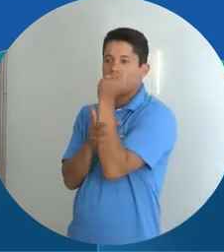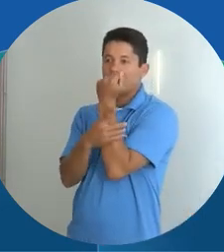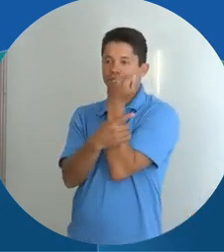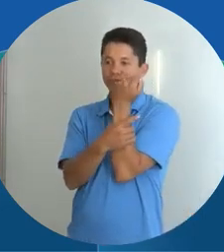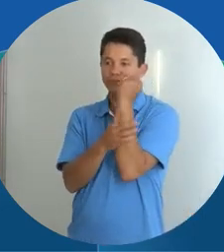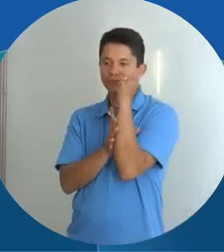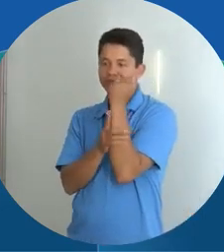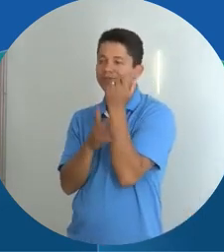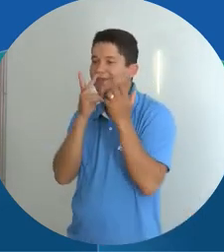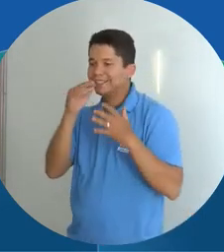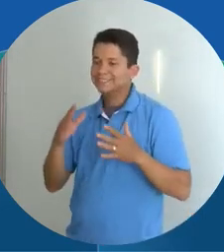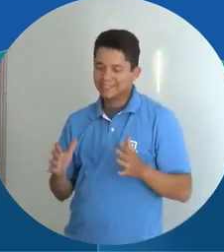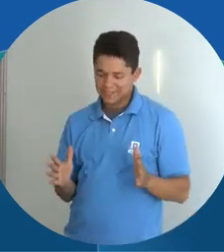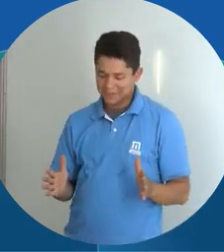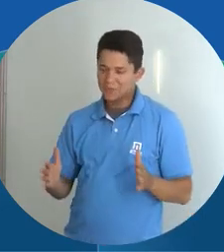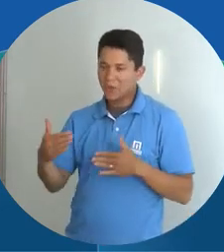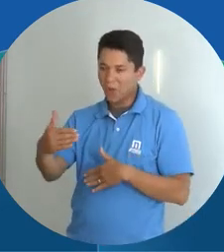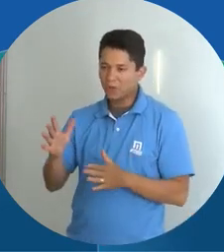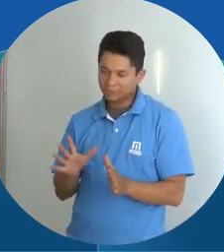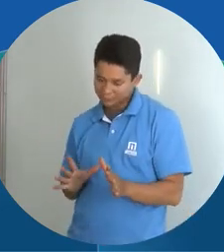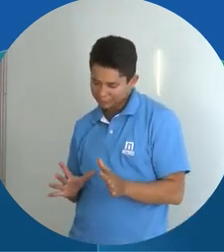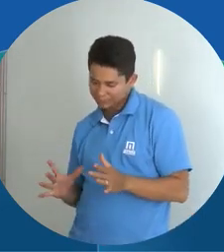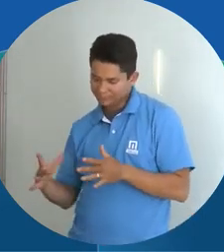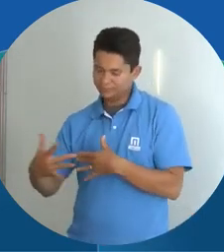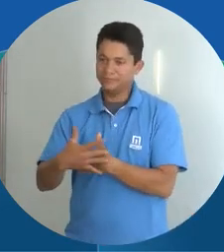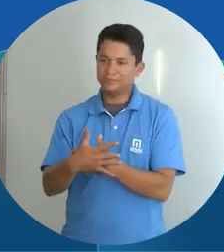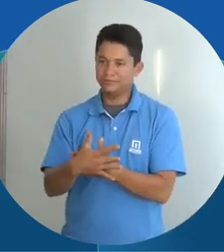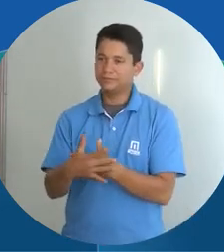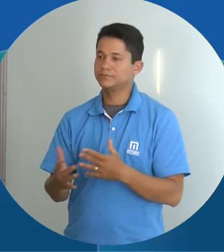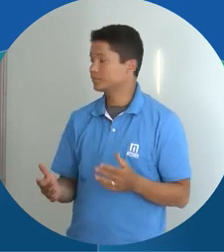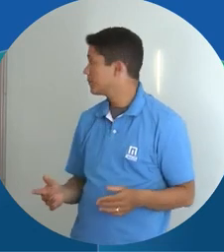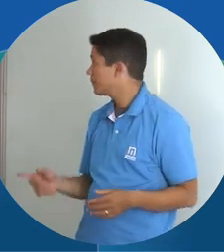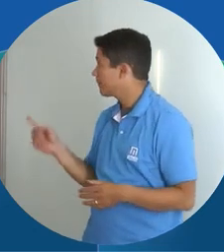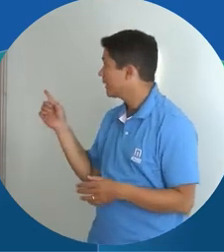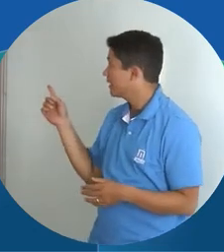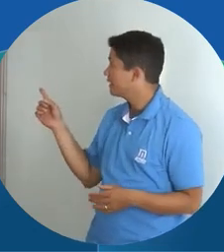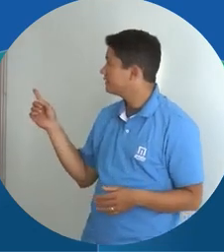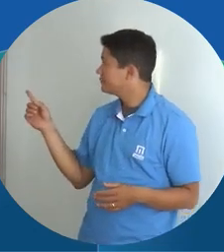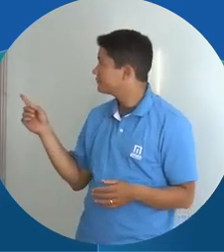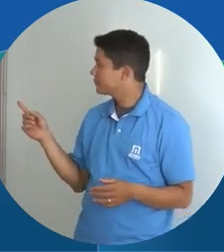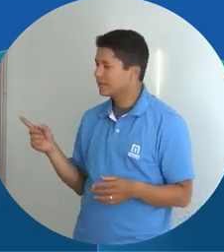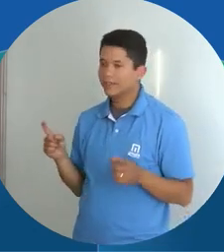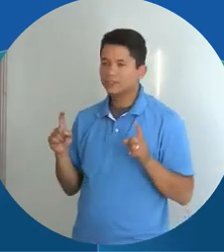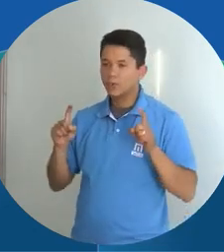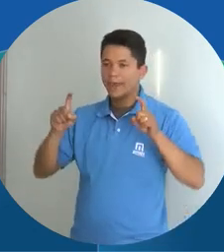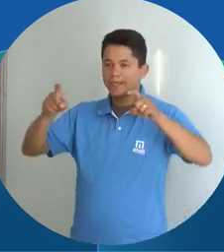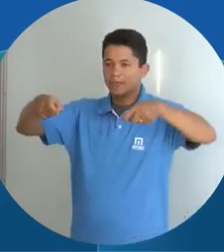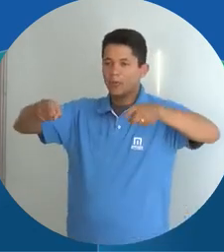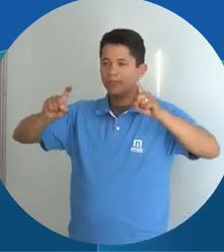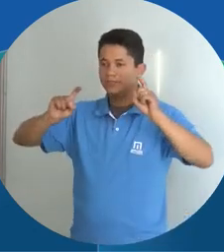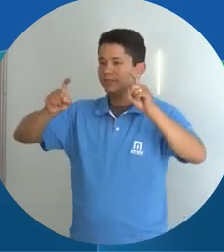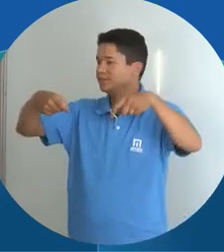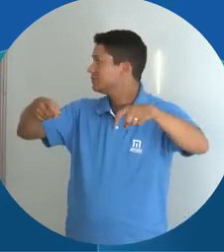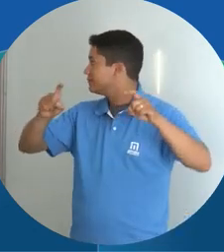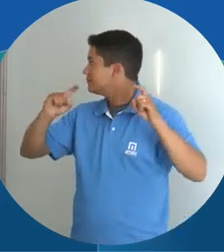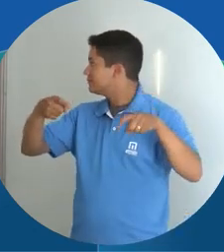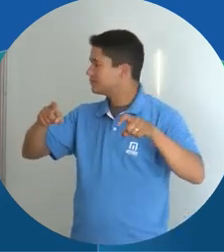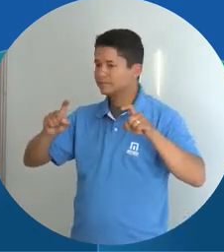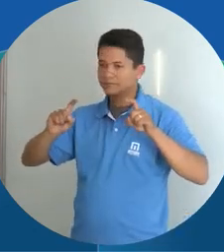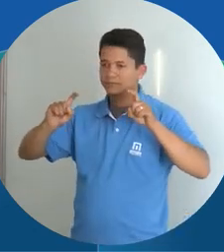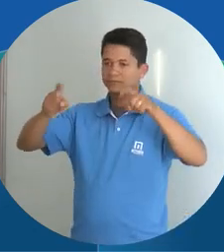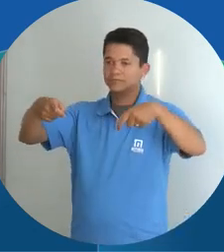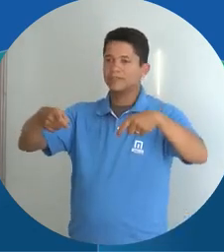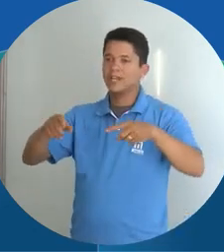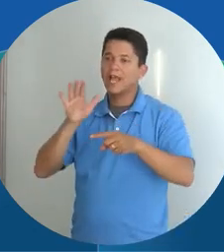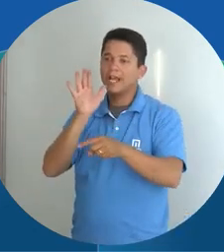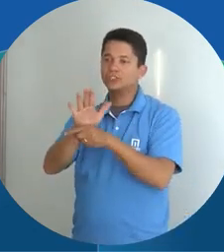blocos existentes. E um recurso que a gente usa, né, esses conectores aqui de cisalhamento para ajudar a aderência do